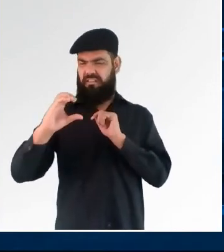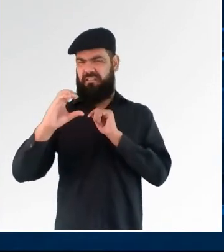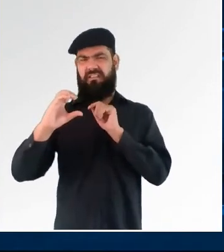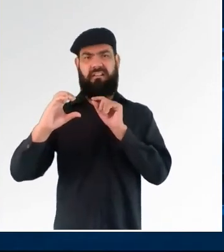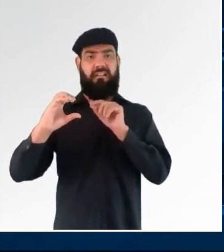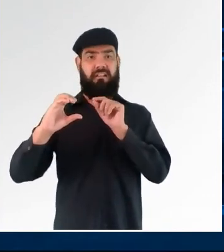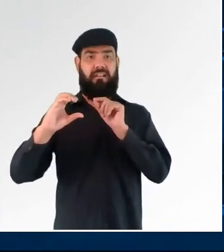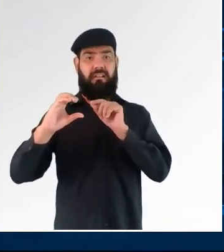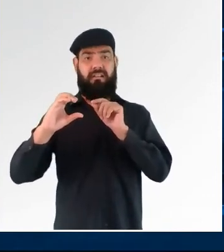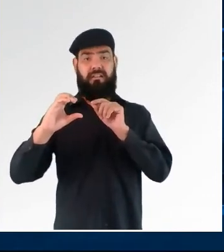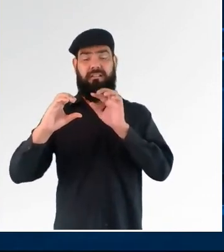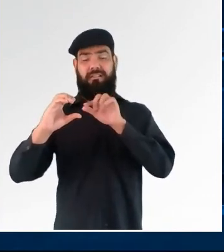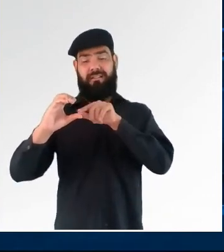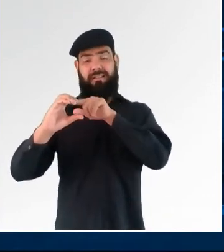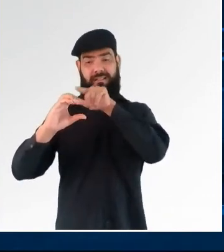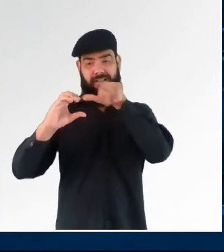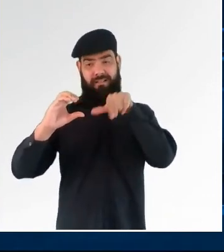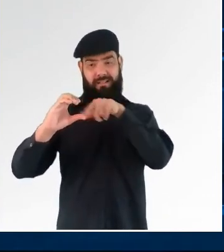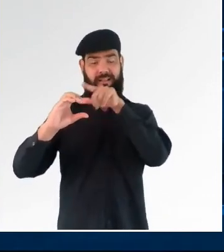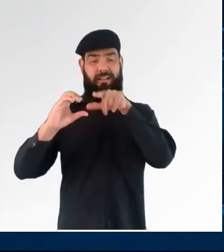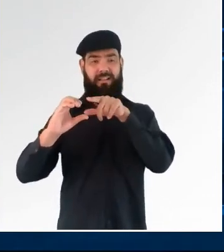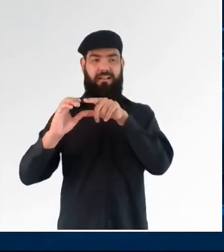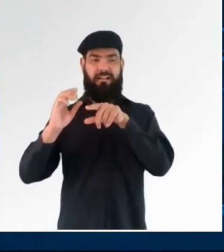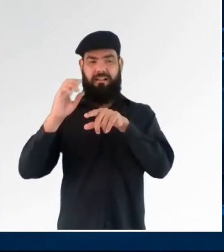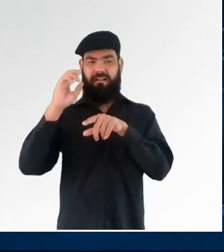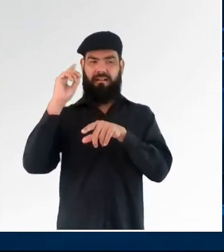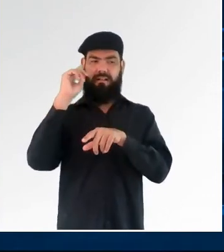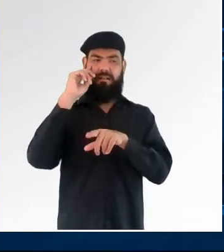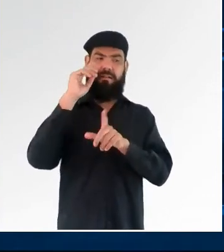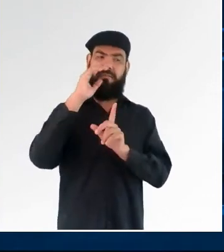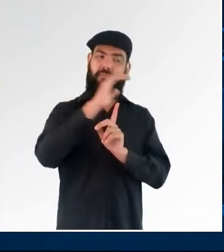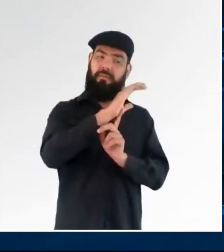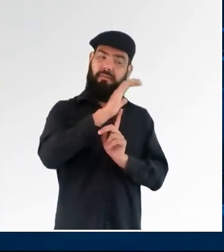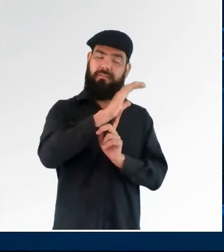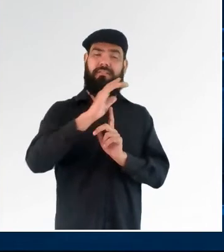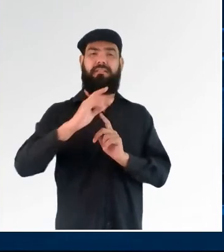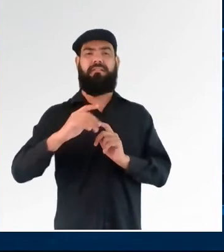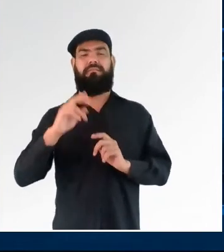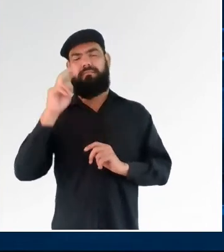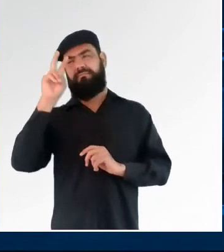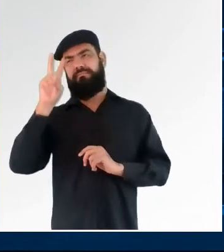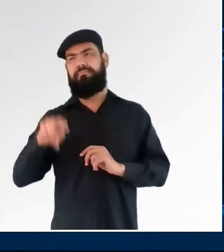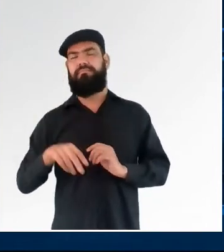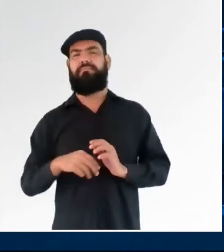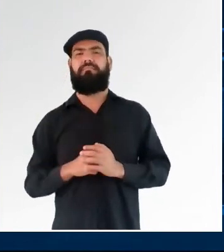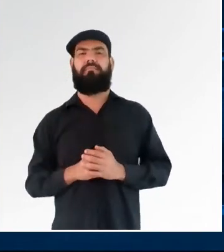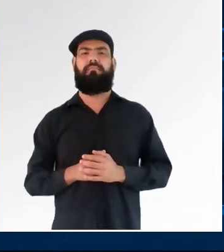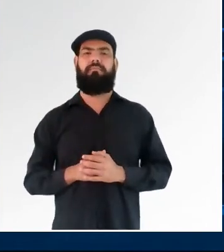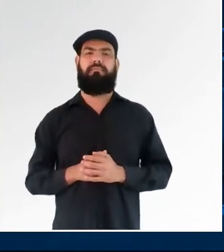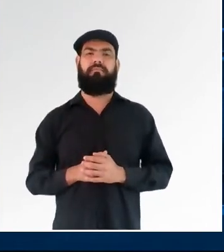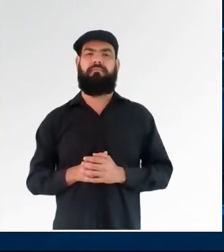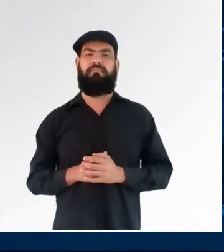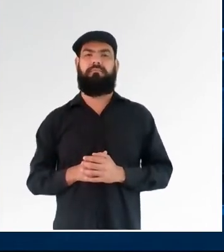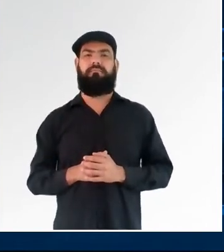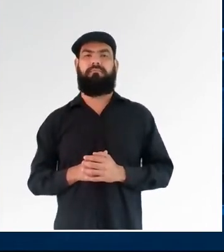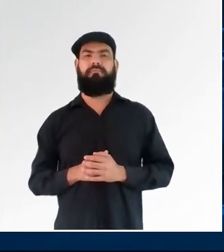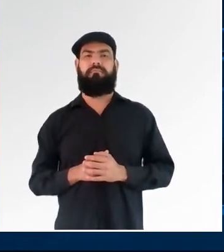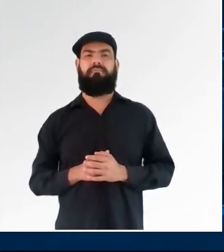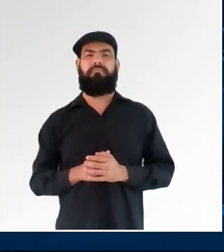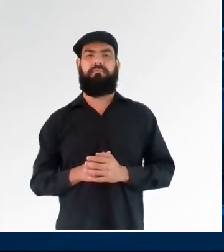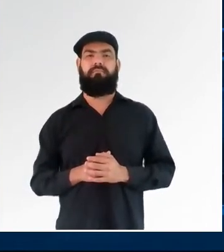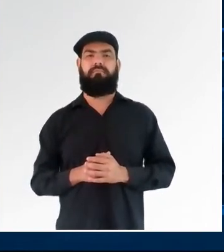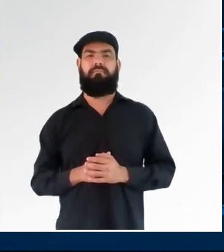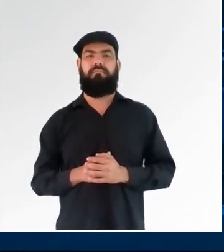desse personagem, abraça a fantasia, ou seja, ele já está indicando aqui que ele vai, que o filme ele tem